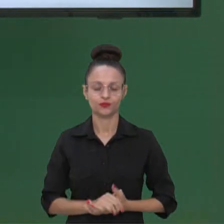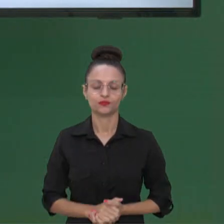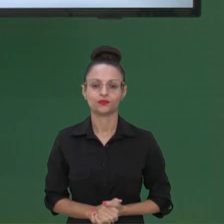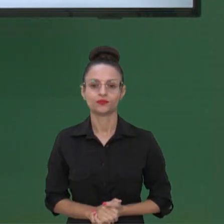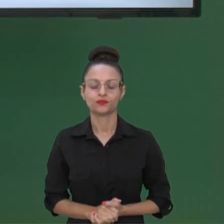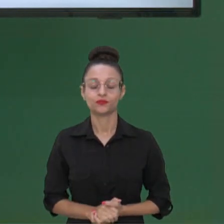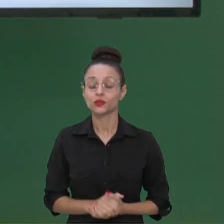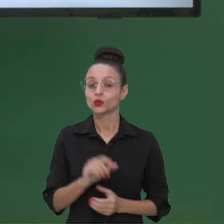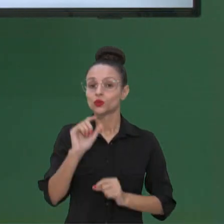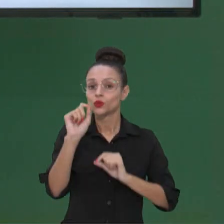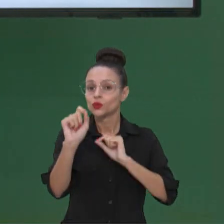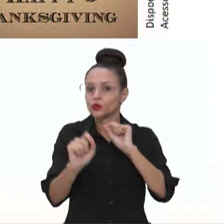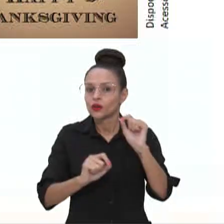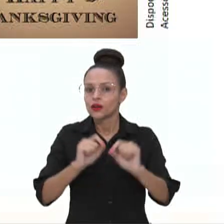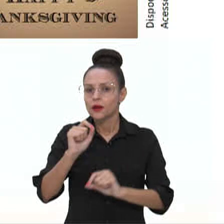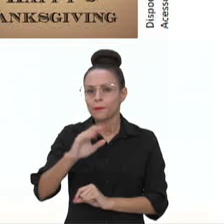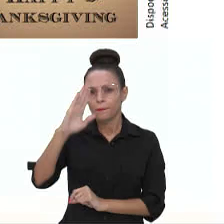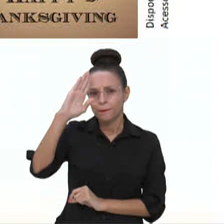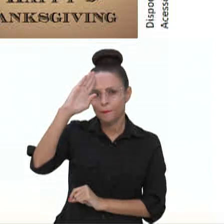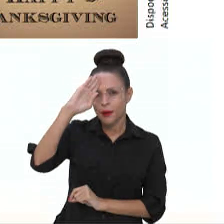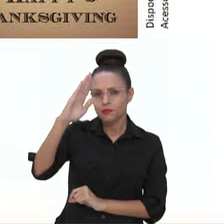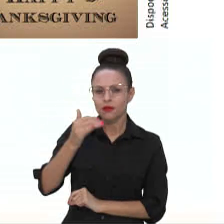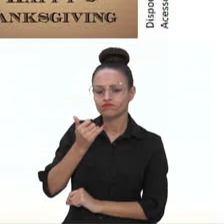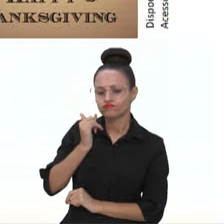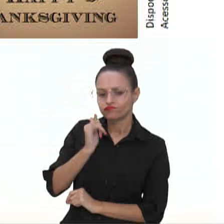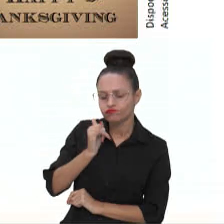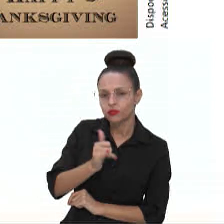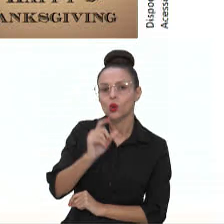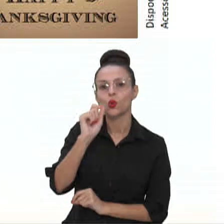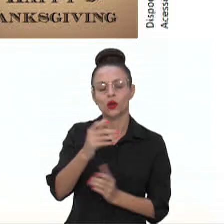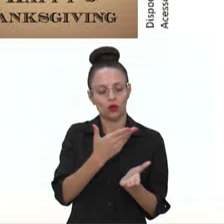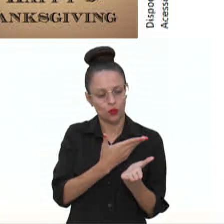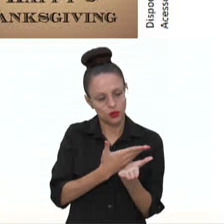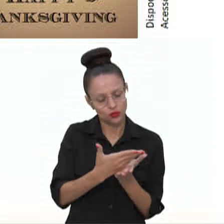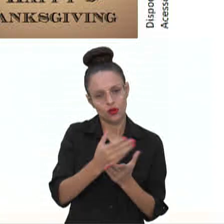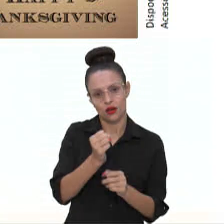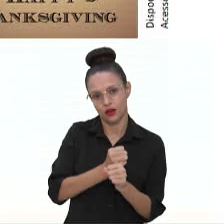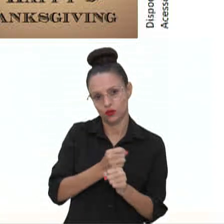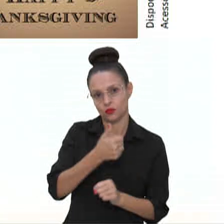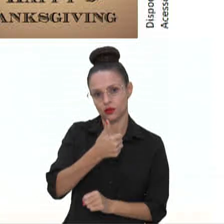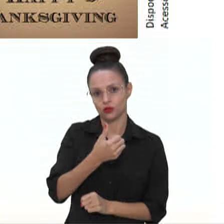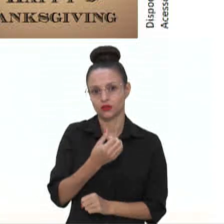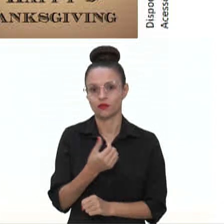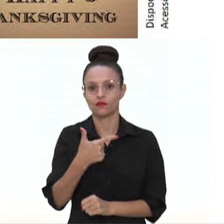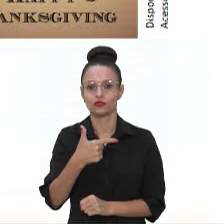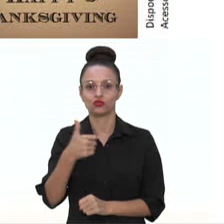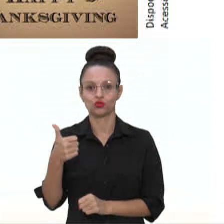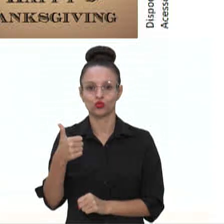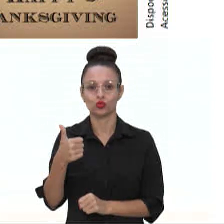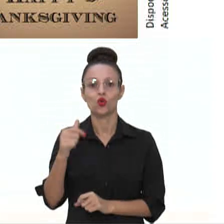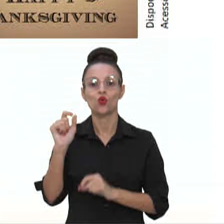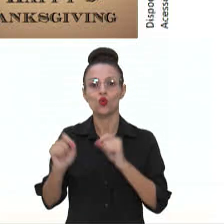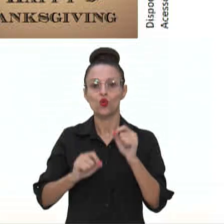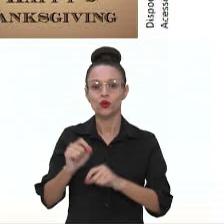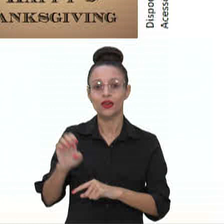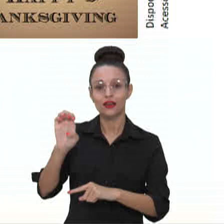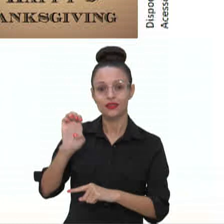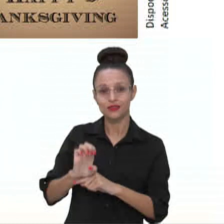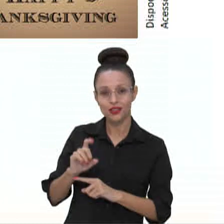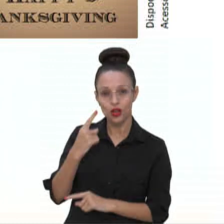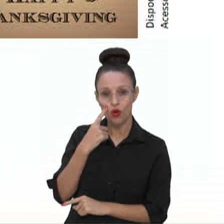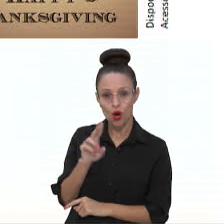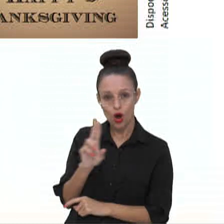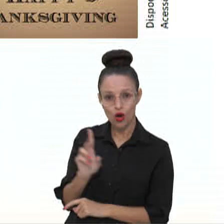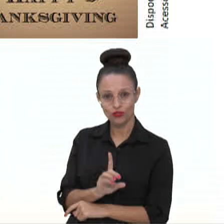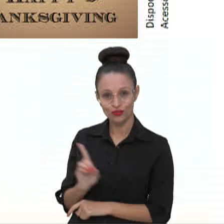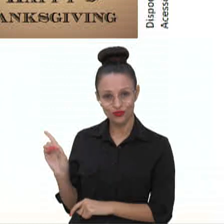A principal lenda conta que ele começou em 1621 no atual estado de Massachusetts,